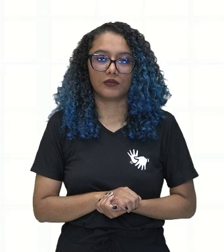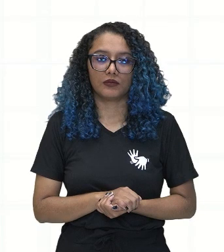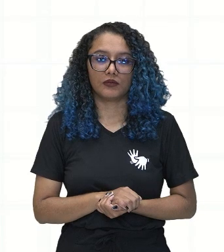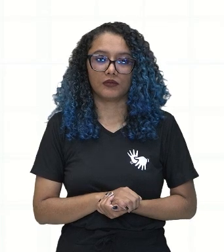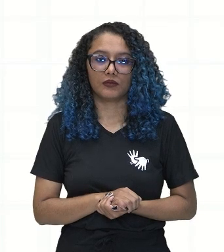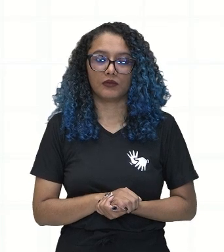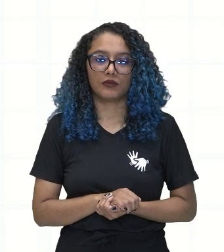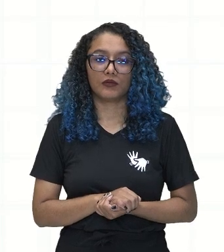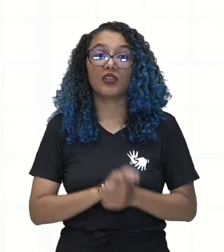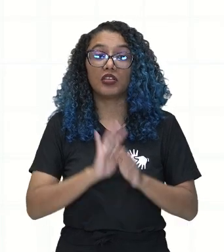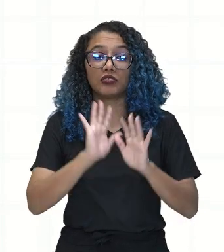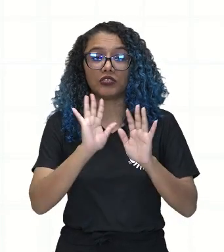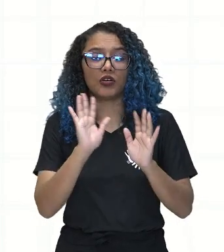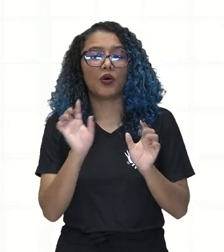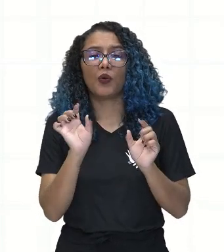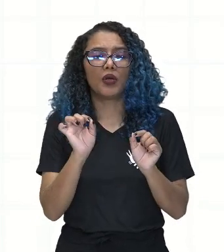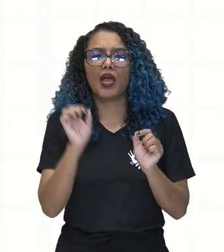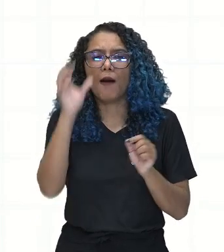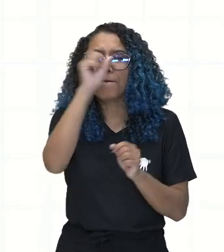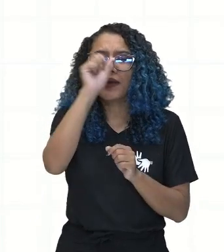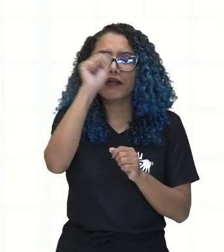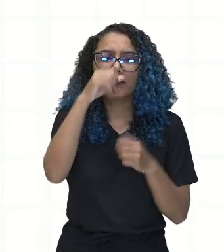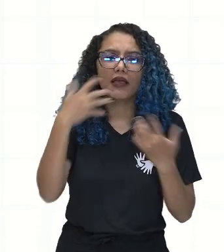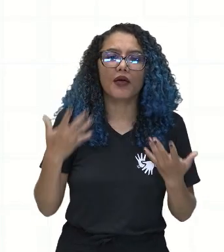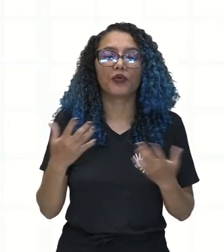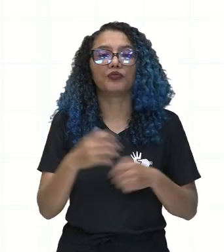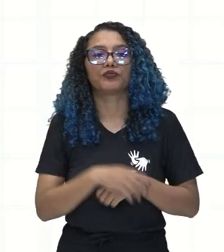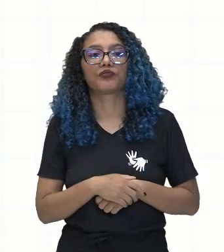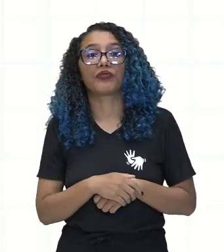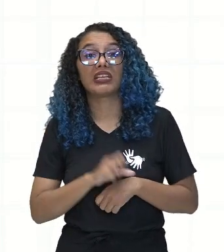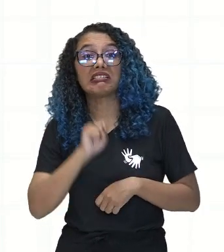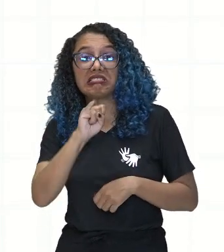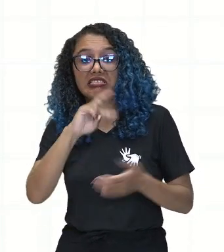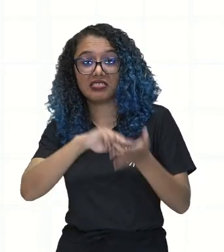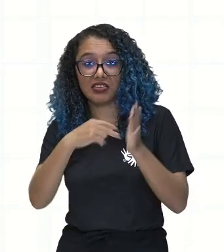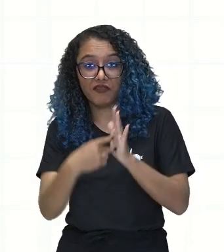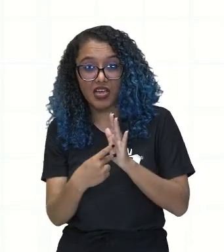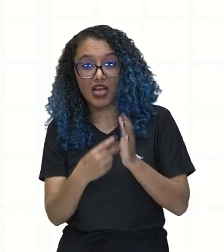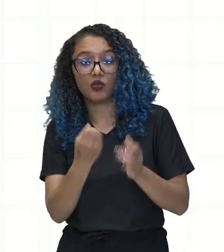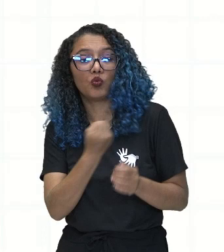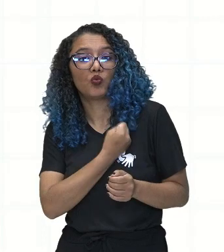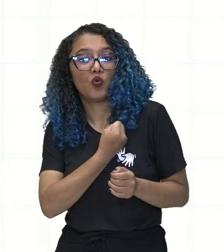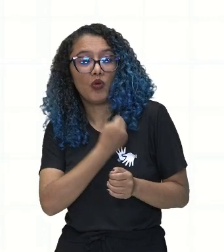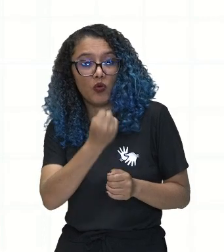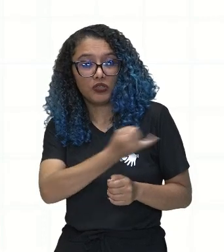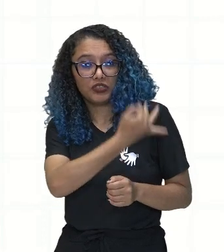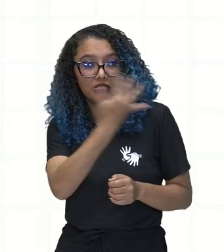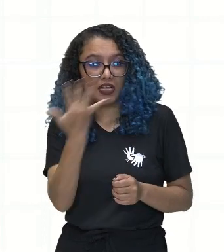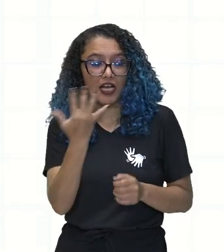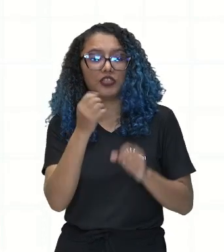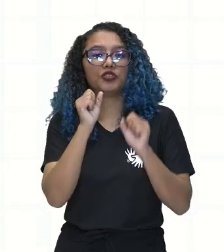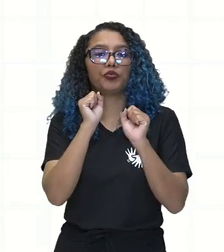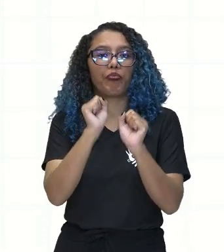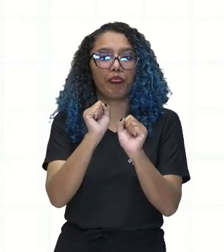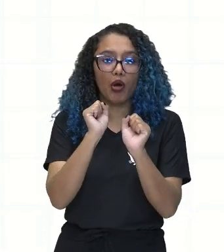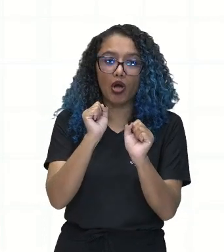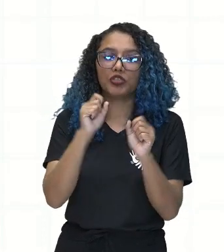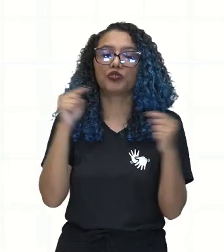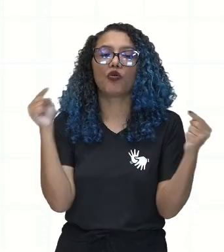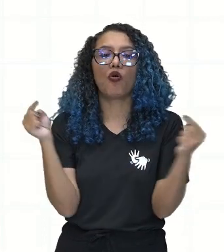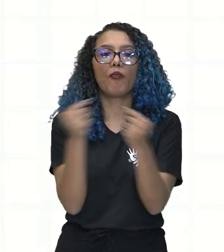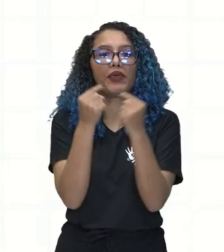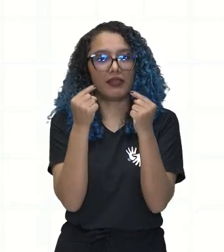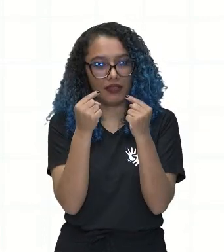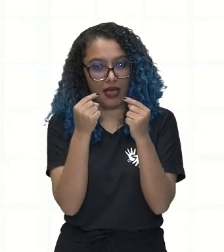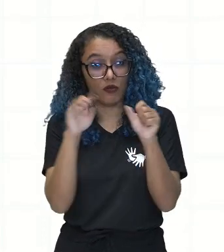do numeral, né? Então, que vai mudar. O numeral pode ser meia caneca, meio ovo, meio litro,